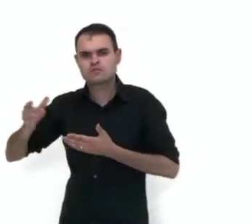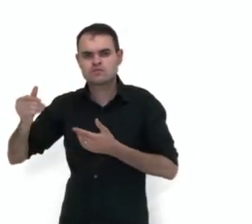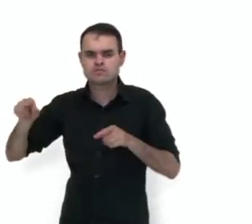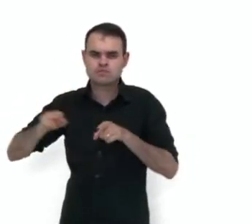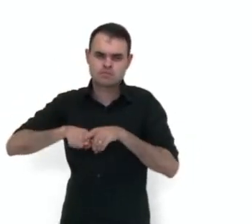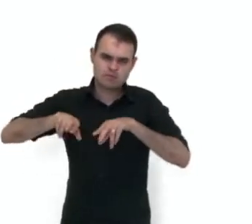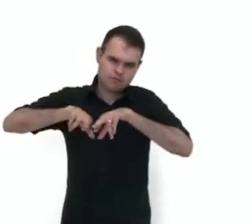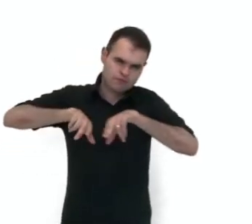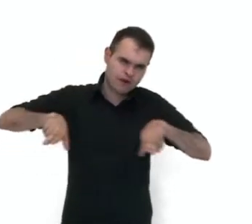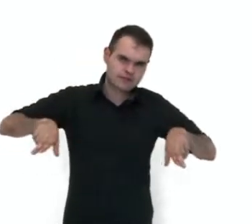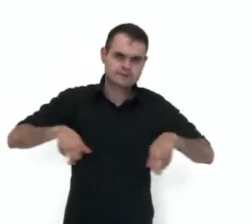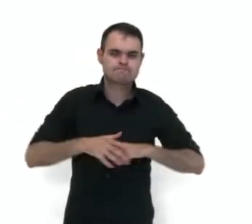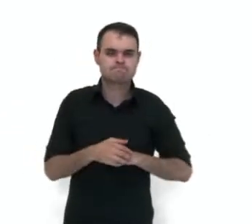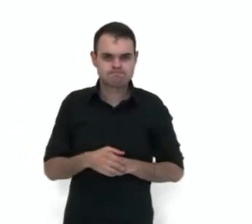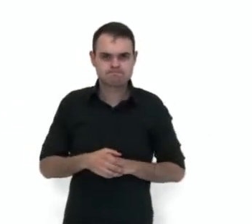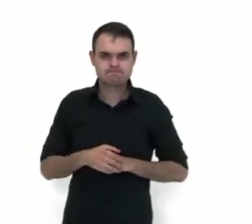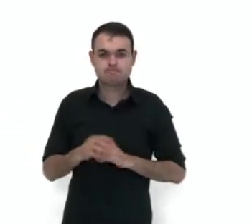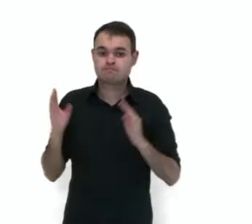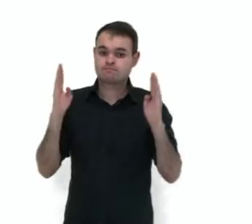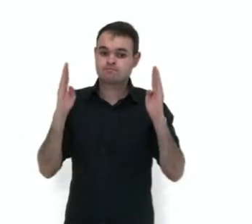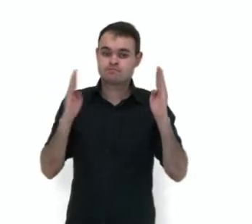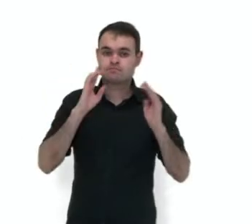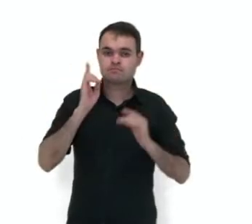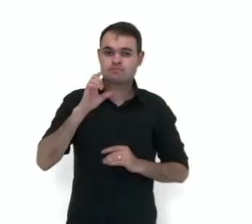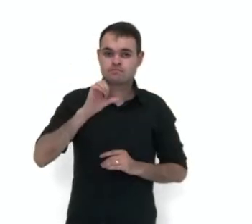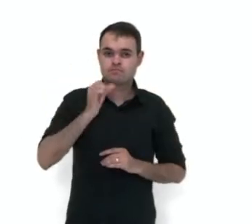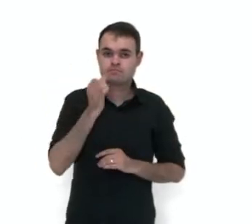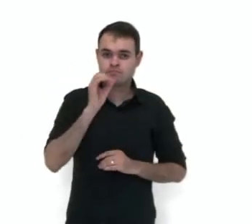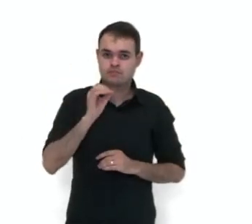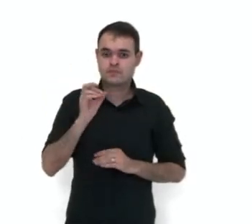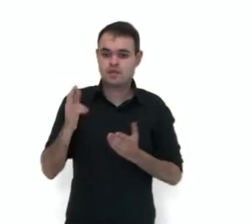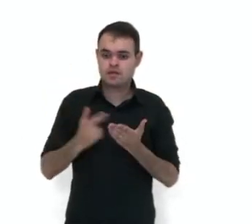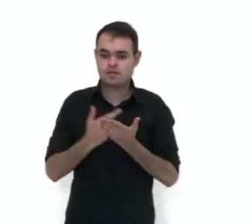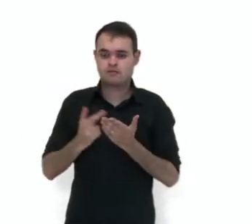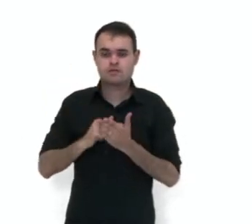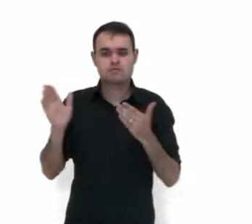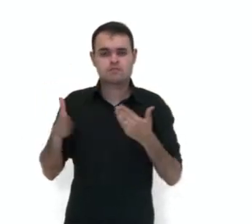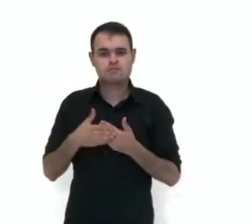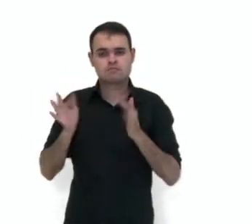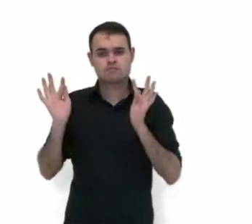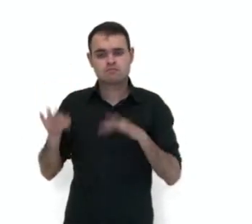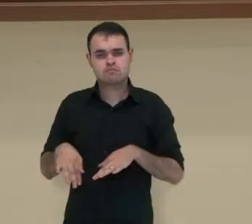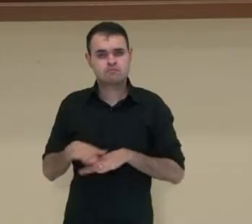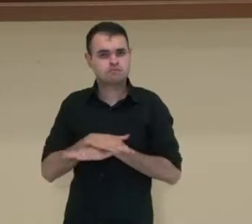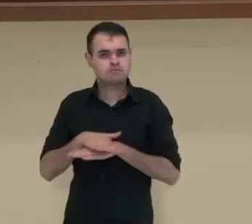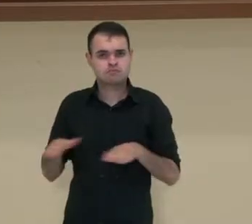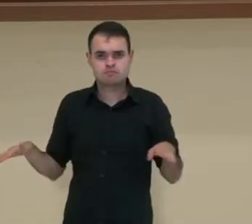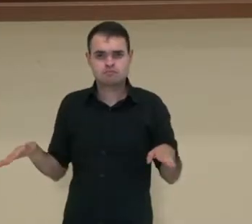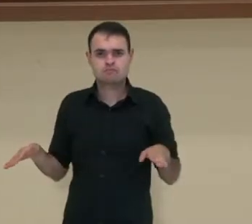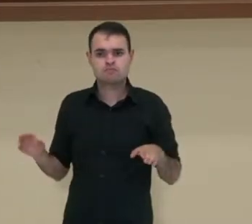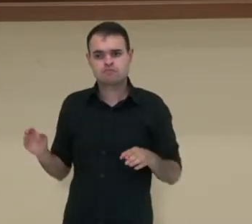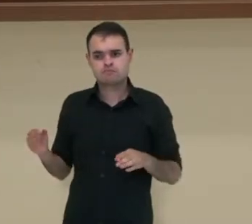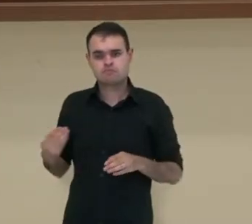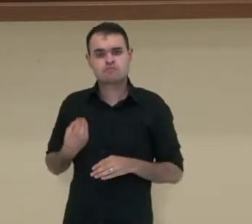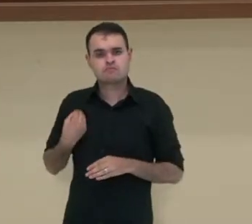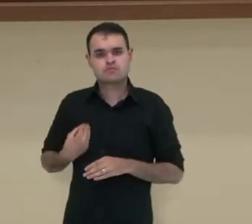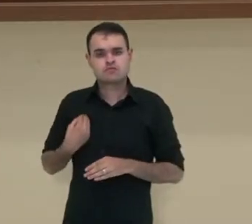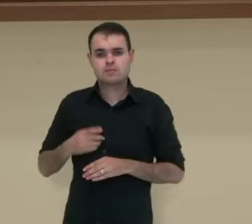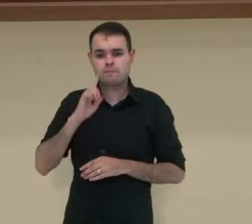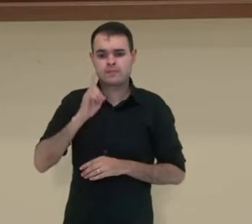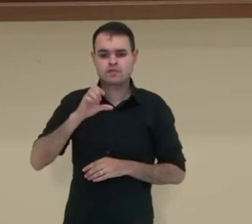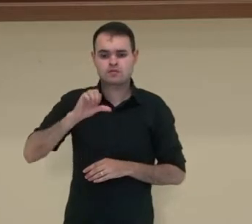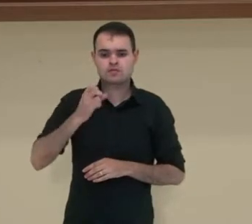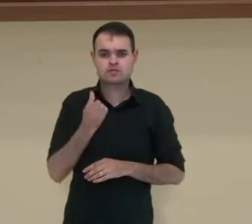juvenil e muito mais e por volta de 60 né a revista entrou em decadência deixando né de desistir em